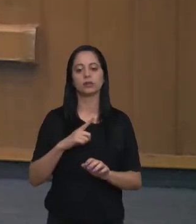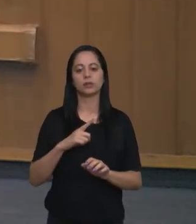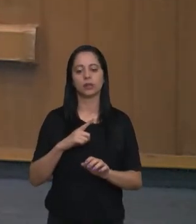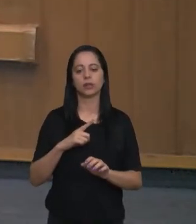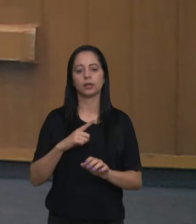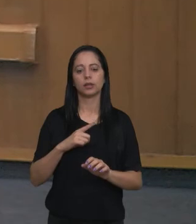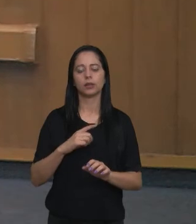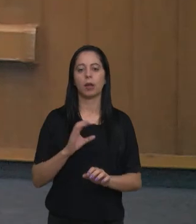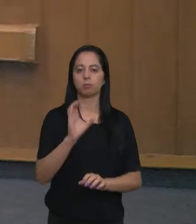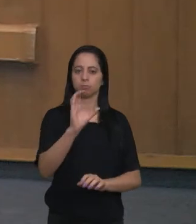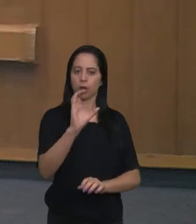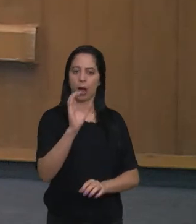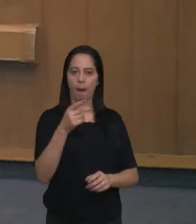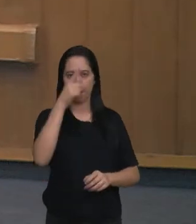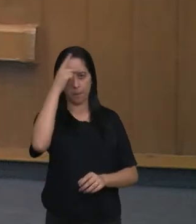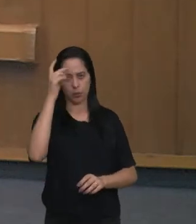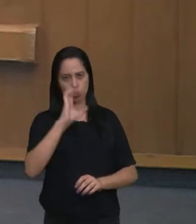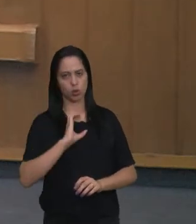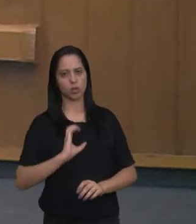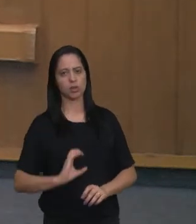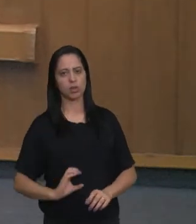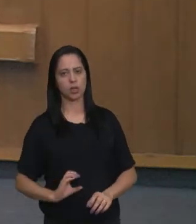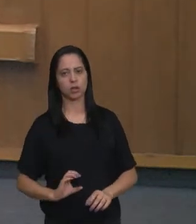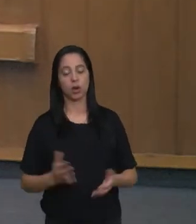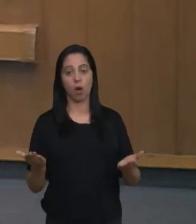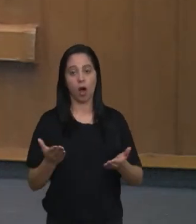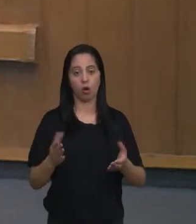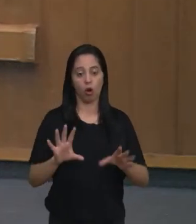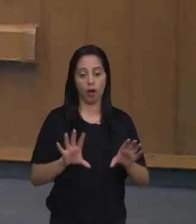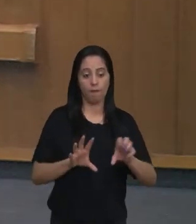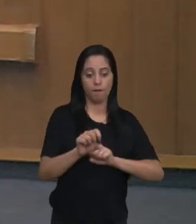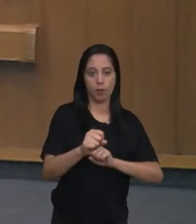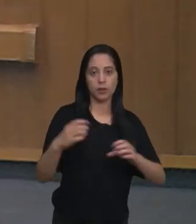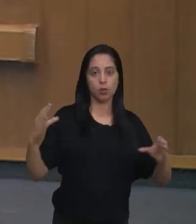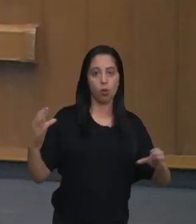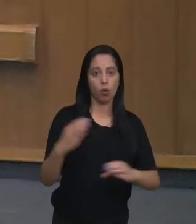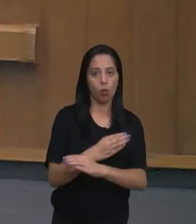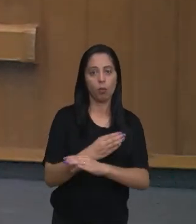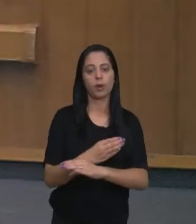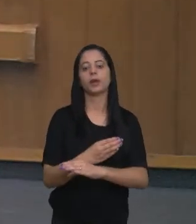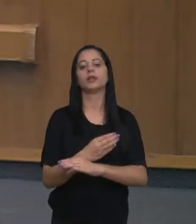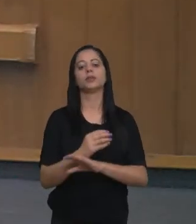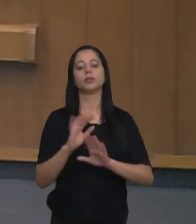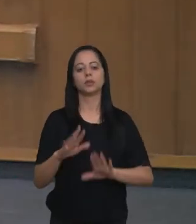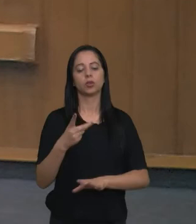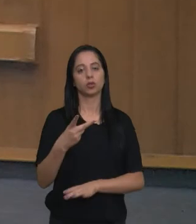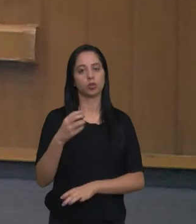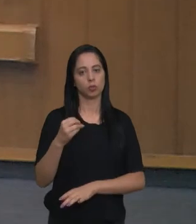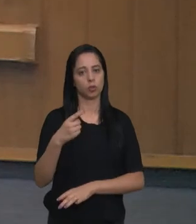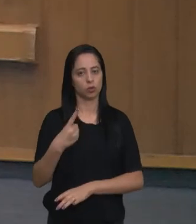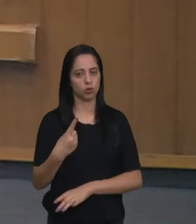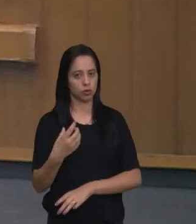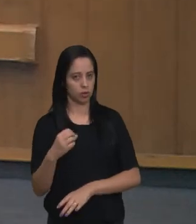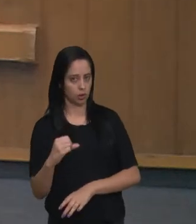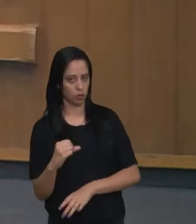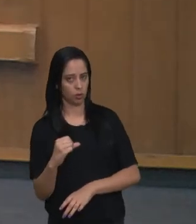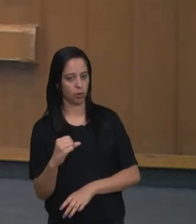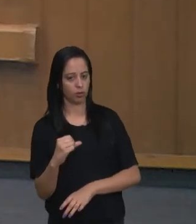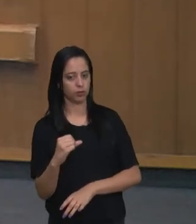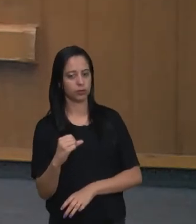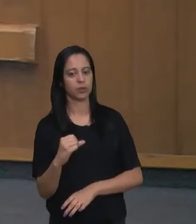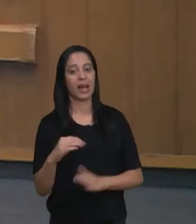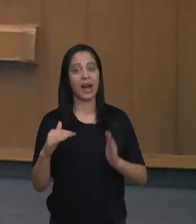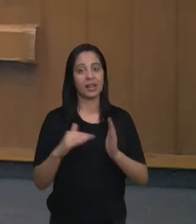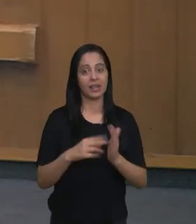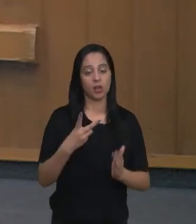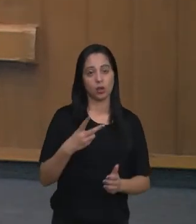formação do cidadão aqui em nossa cidade. E em 2019, né, com 12 pessoas trabalhando nisto, até o ano